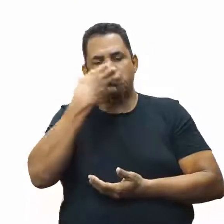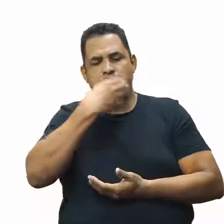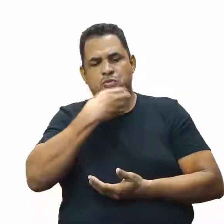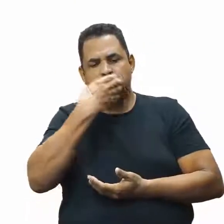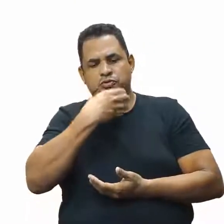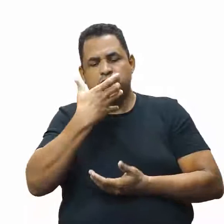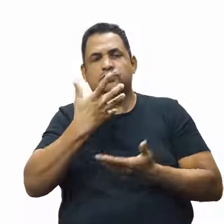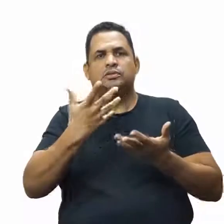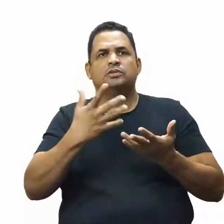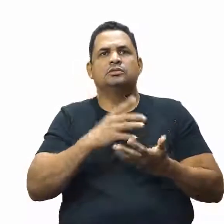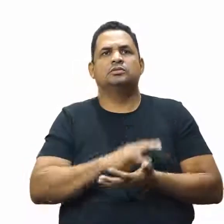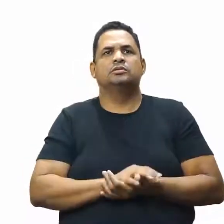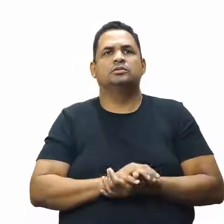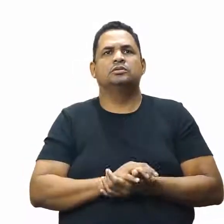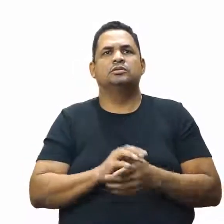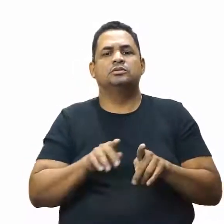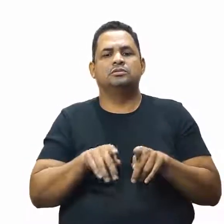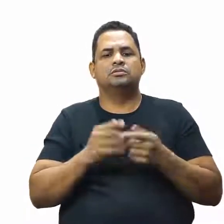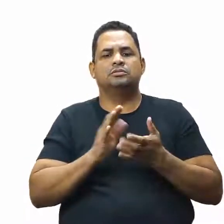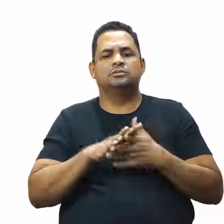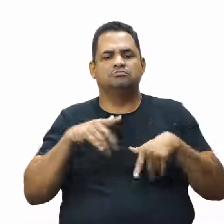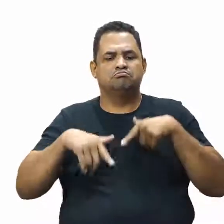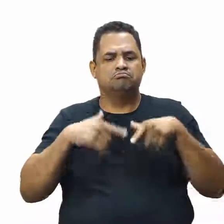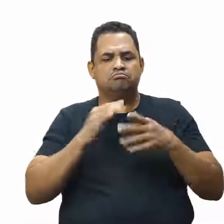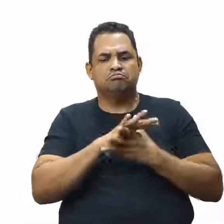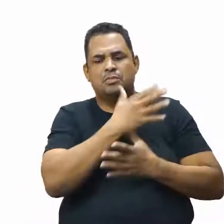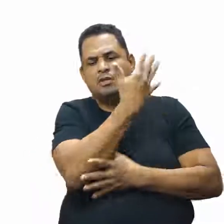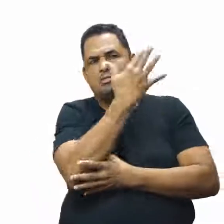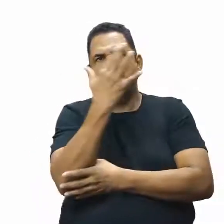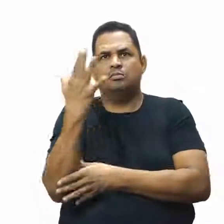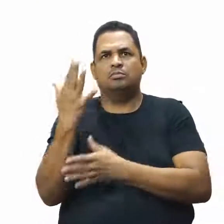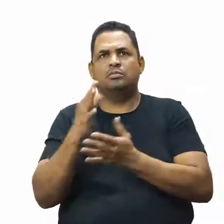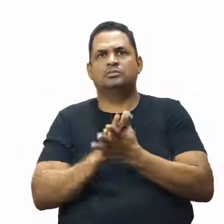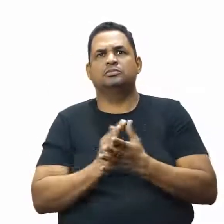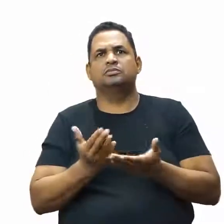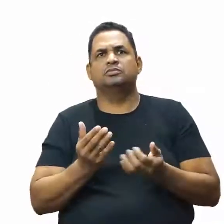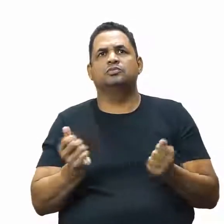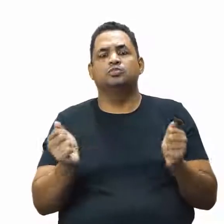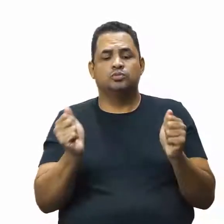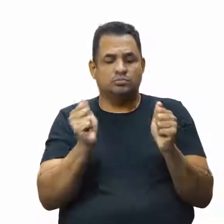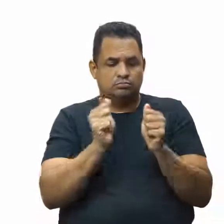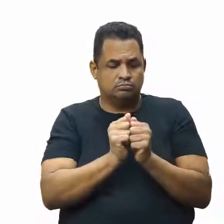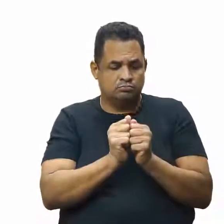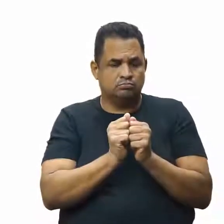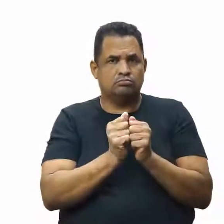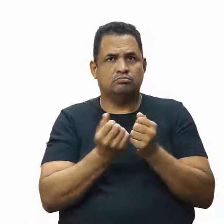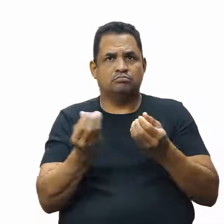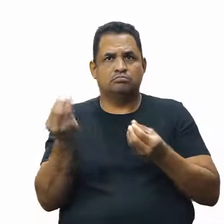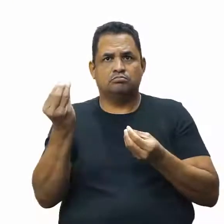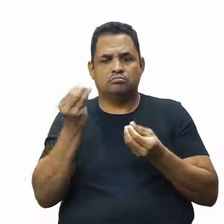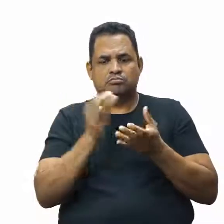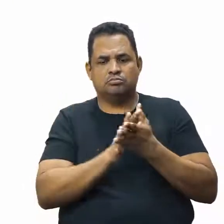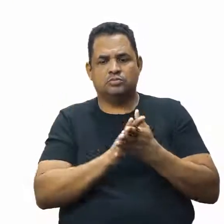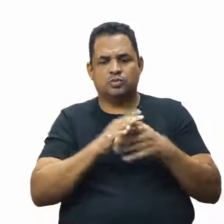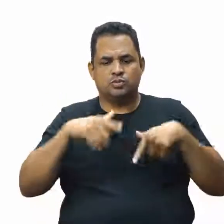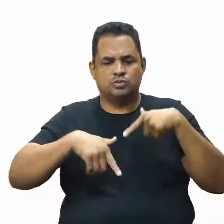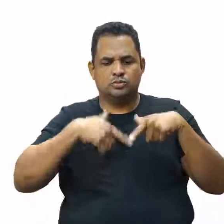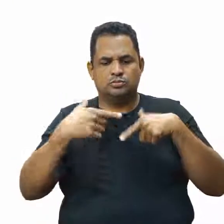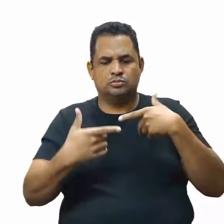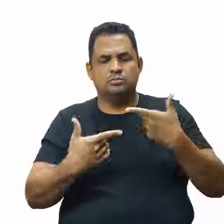lenhosas, frutíferas, produção de madeira, com o quê, professor? Com as